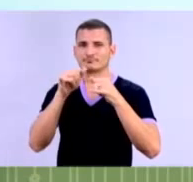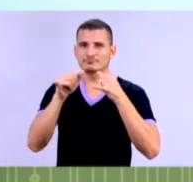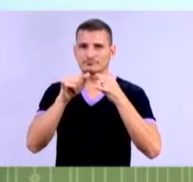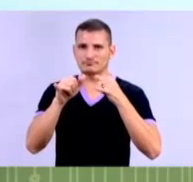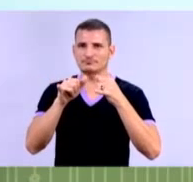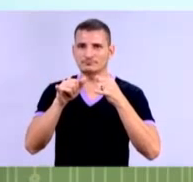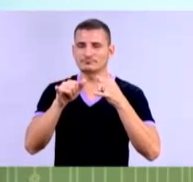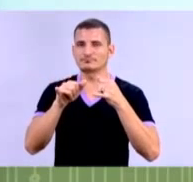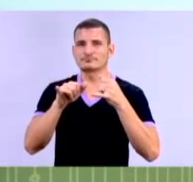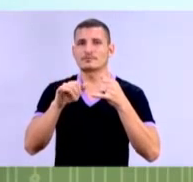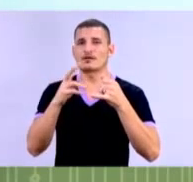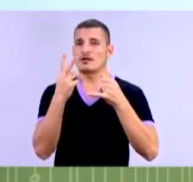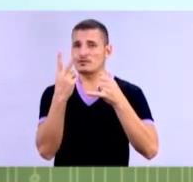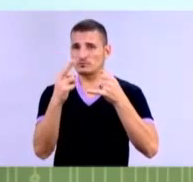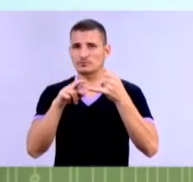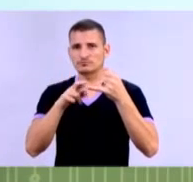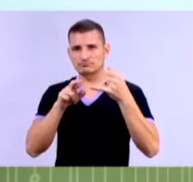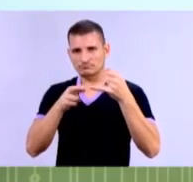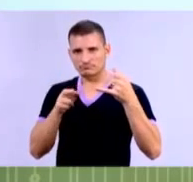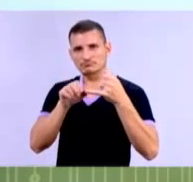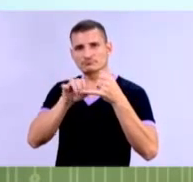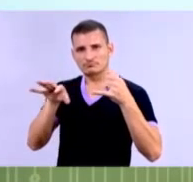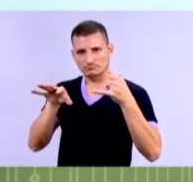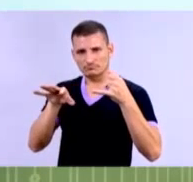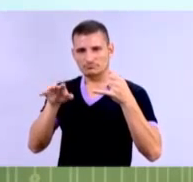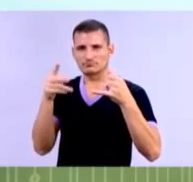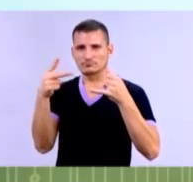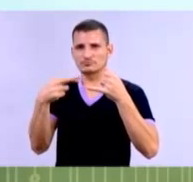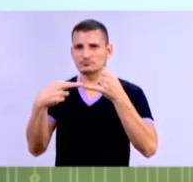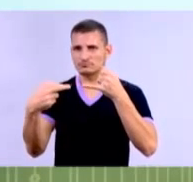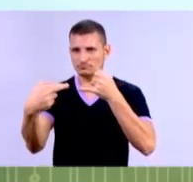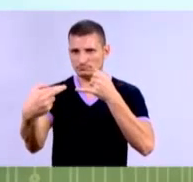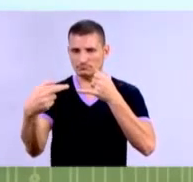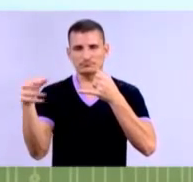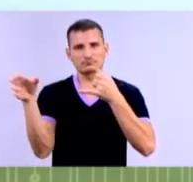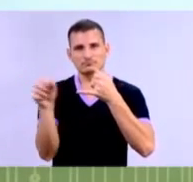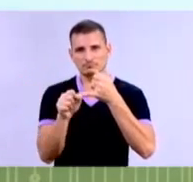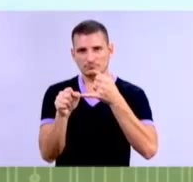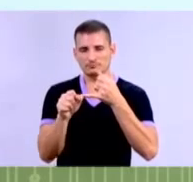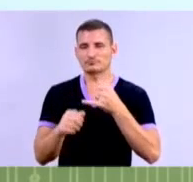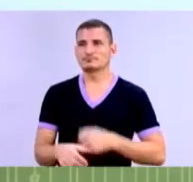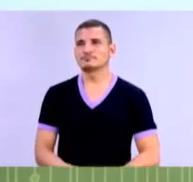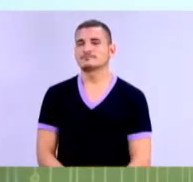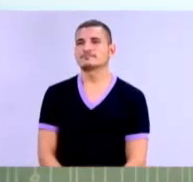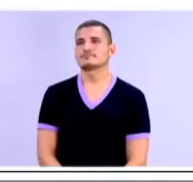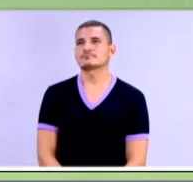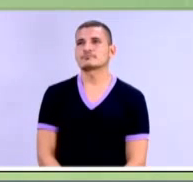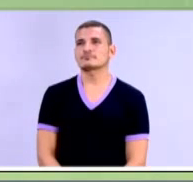pares para transmissão e 2 pares para recepção, ok?